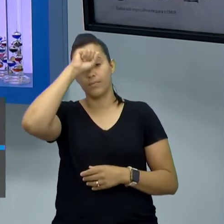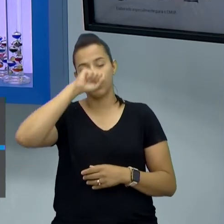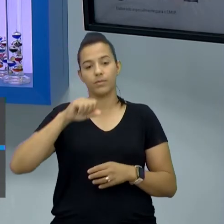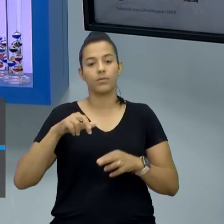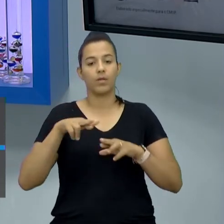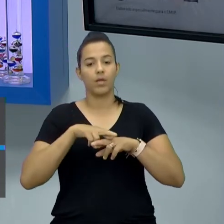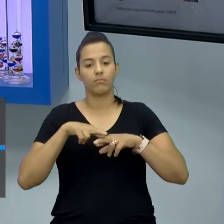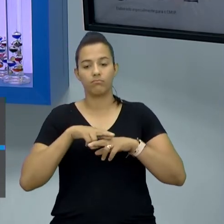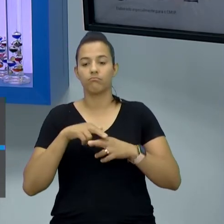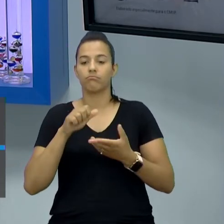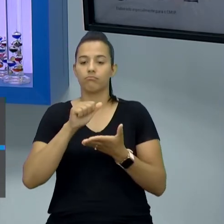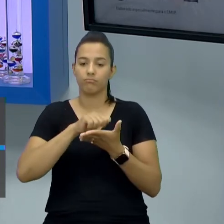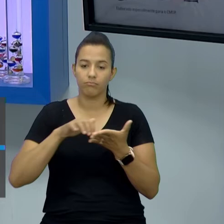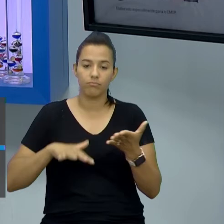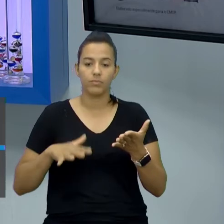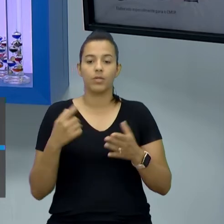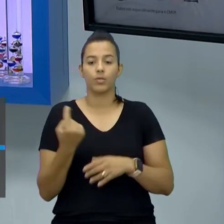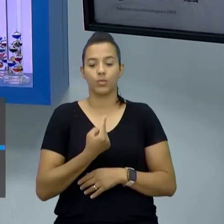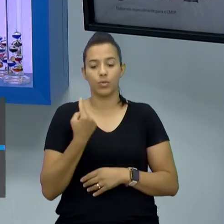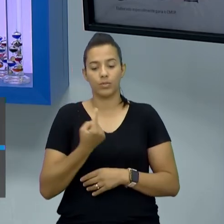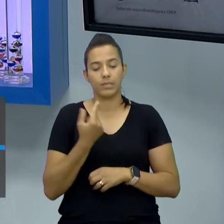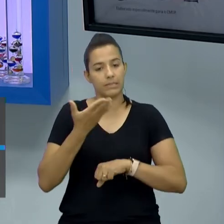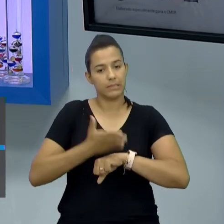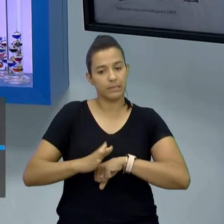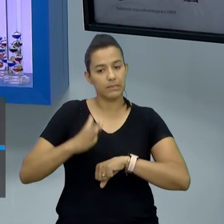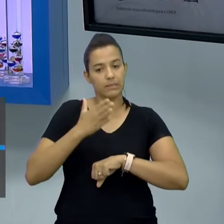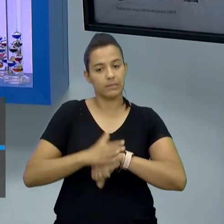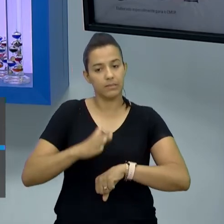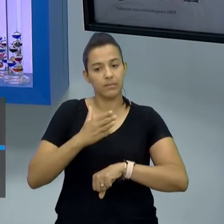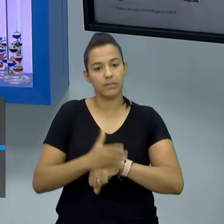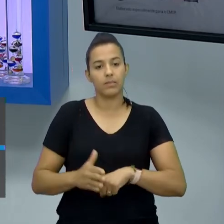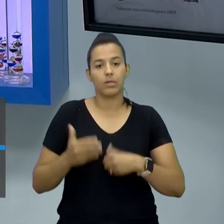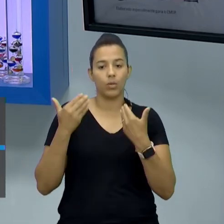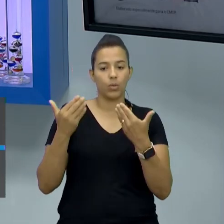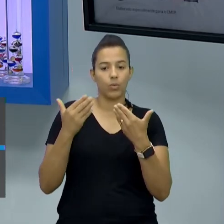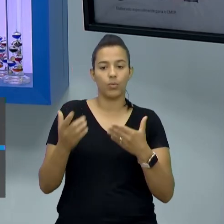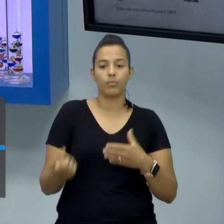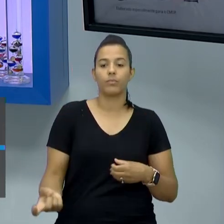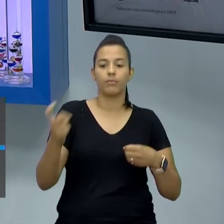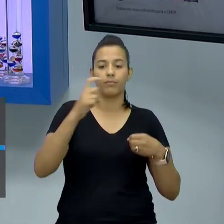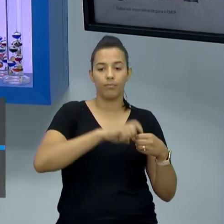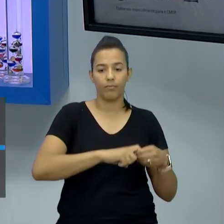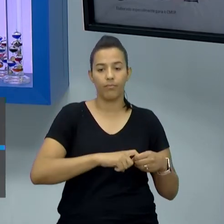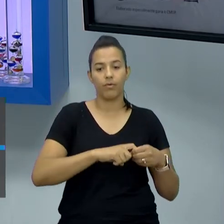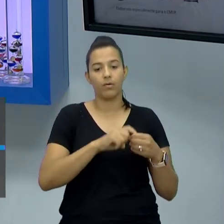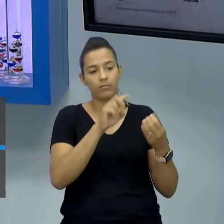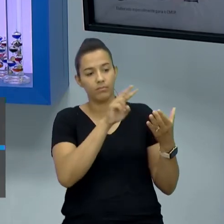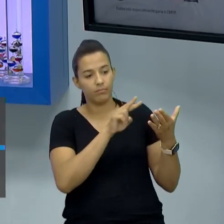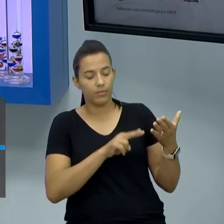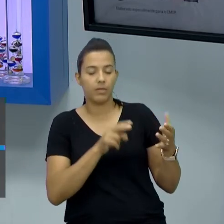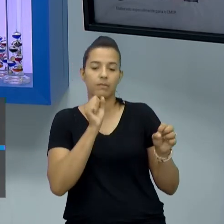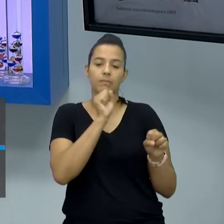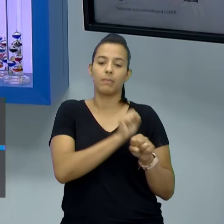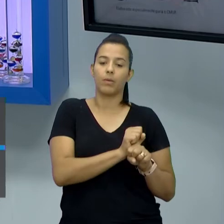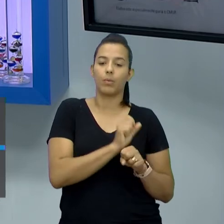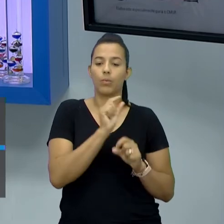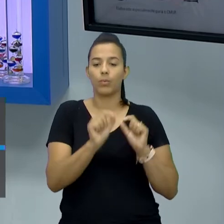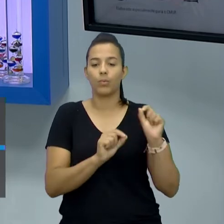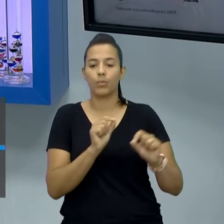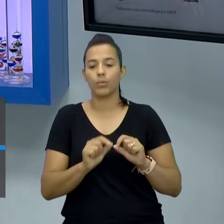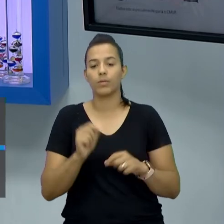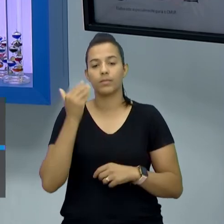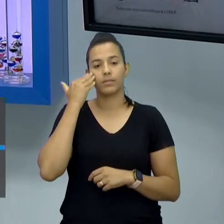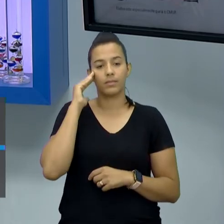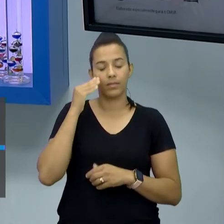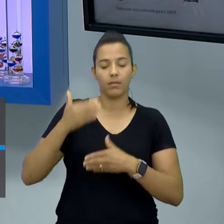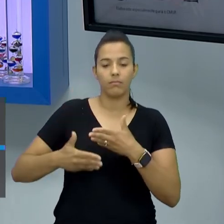resolver exercício, você tem que fazer sozinho. Ah, eu tenho dúvida. Volta lá na resolução, olha onde você parou, tenta resolver de novo. É